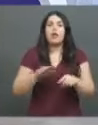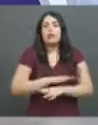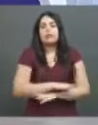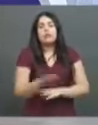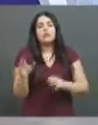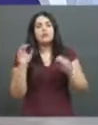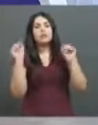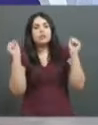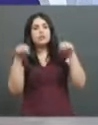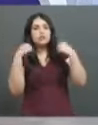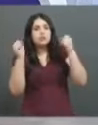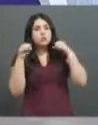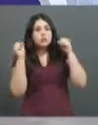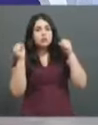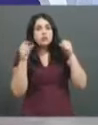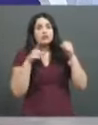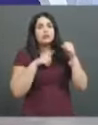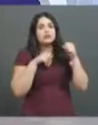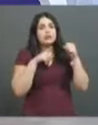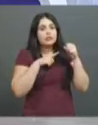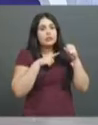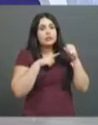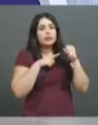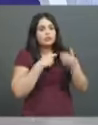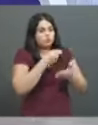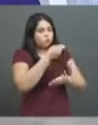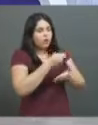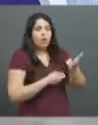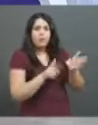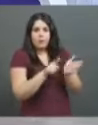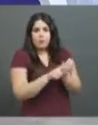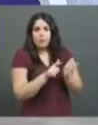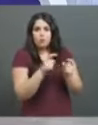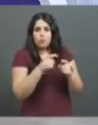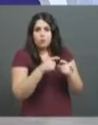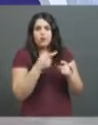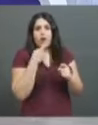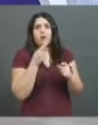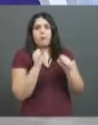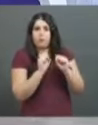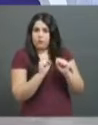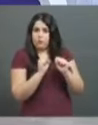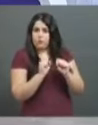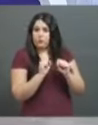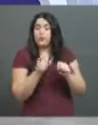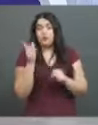física mediante uma autorização e uma avaliação médica para que possa,